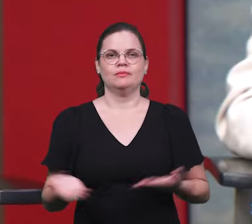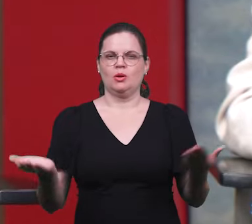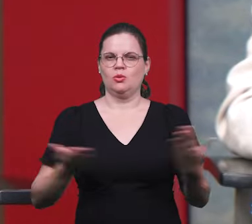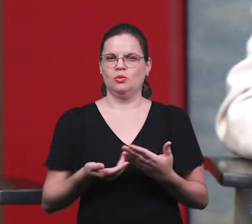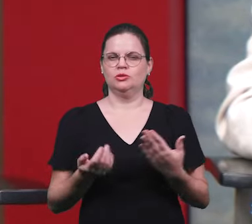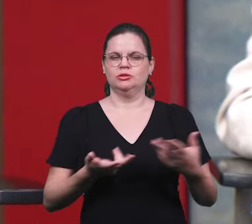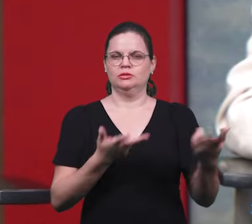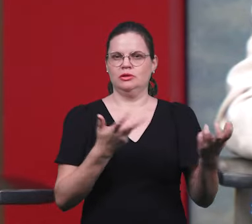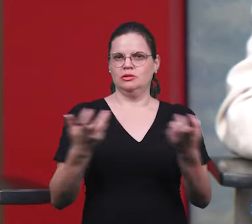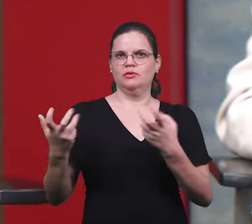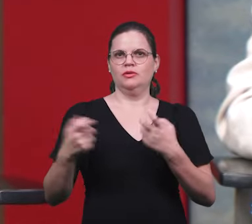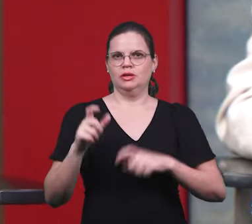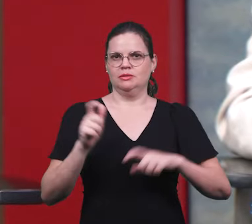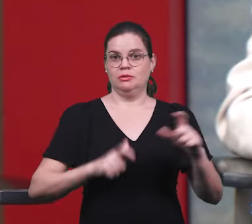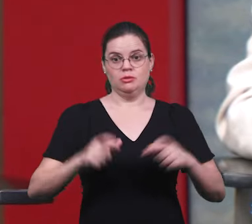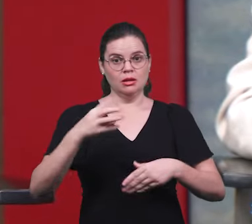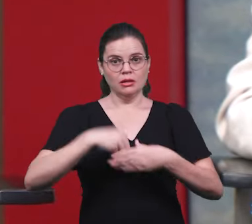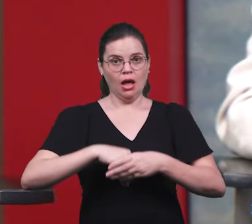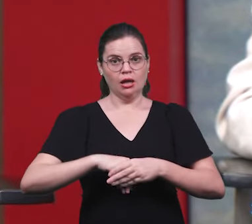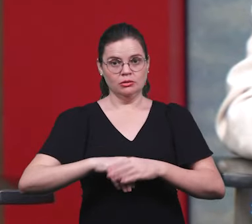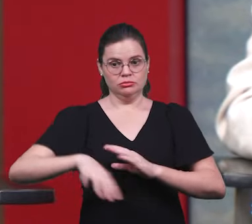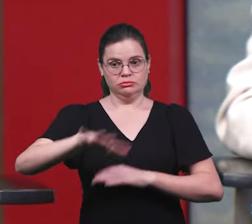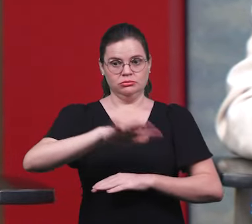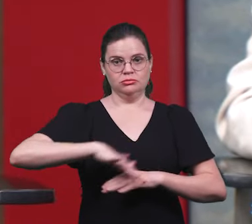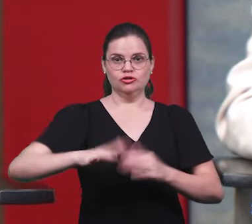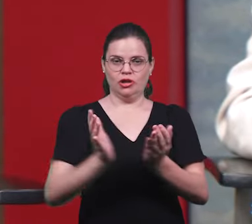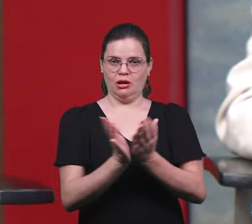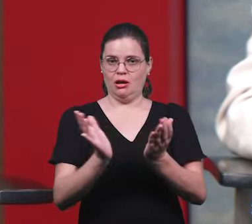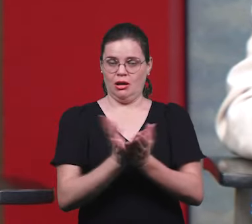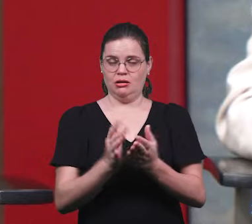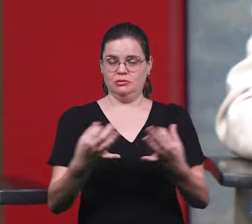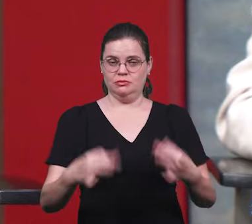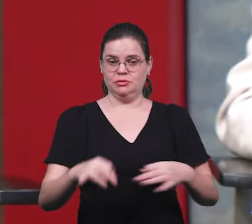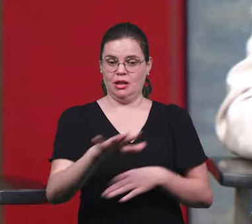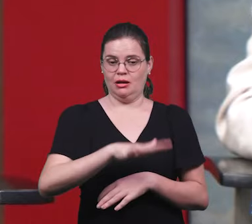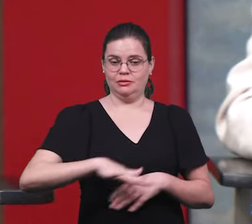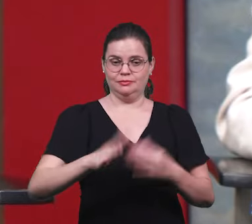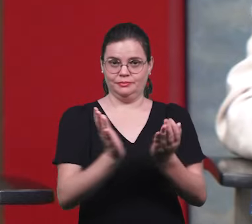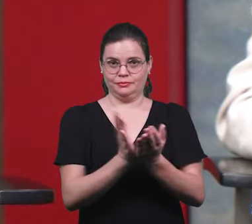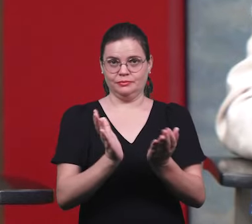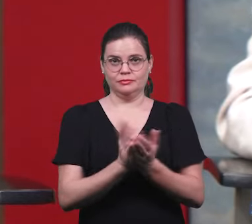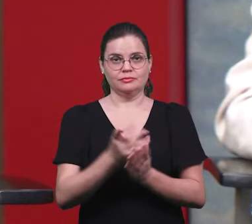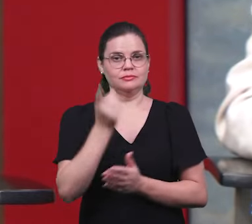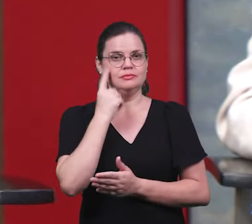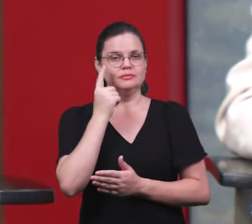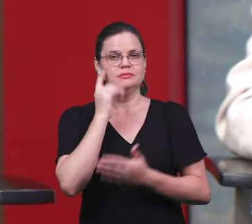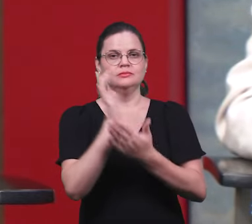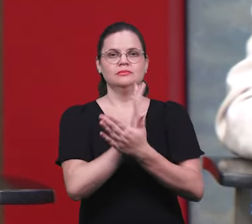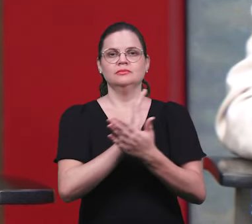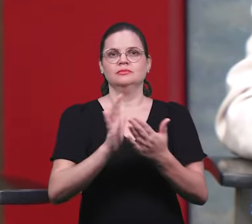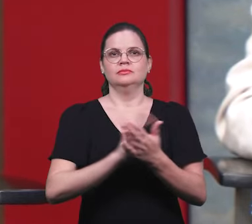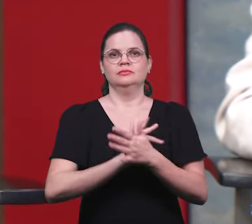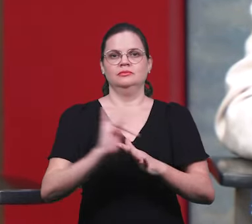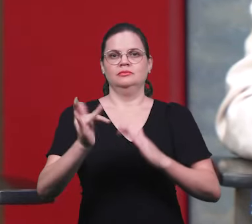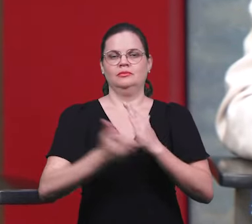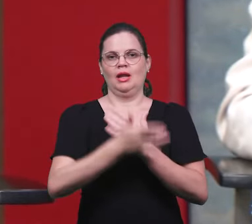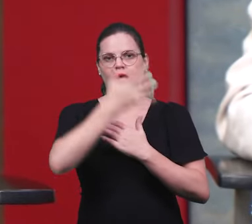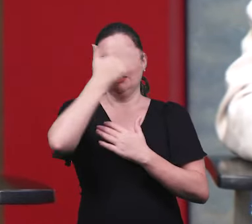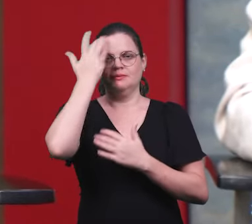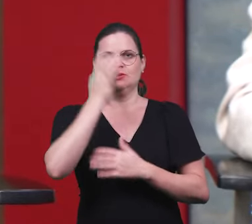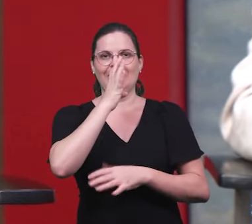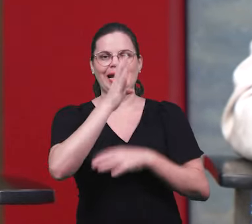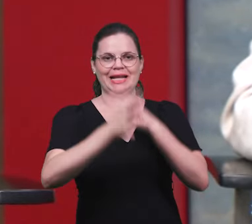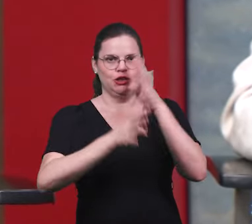um equívoco muito grande no meio evangélico. É muito comum você ver em rede social, quando alguém